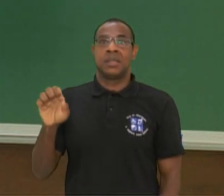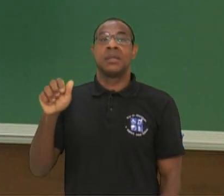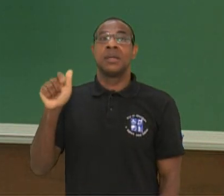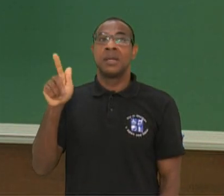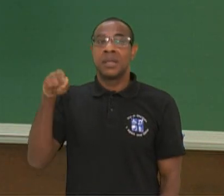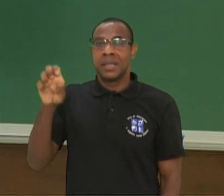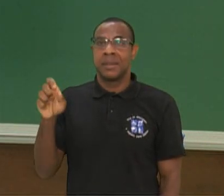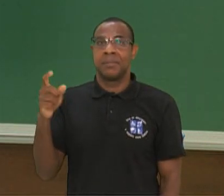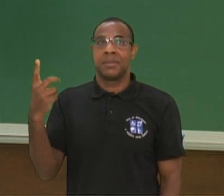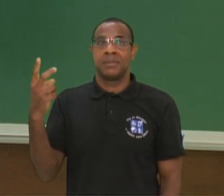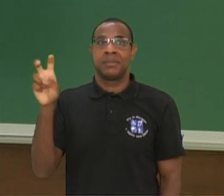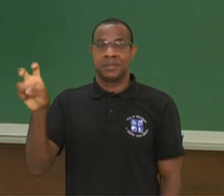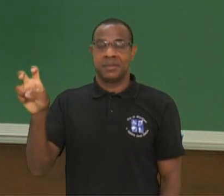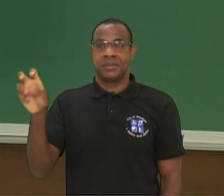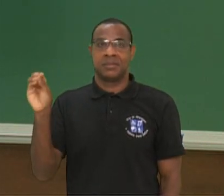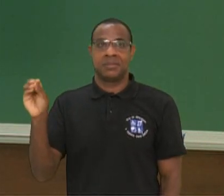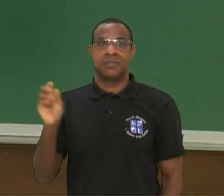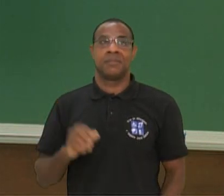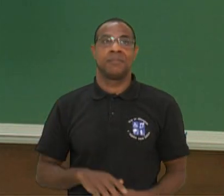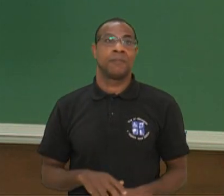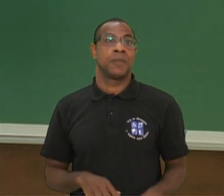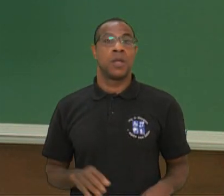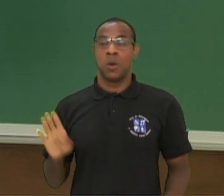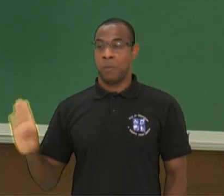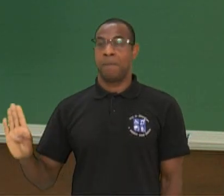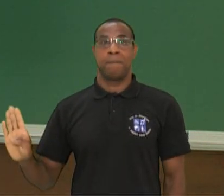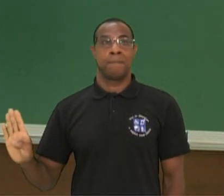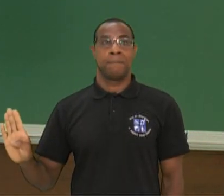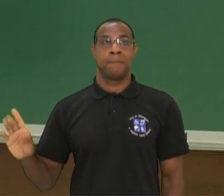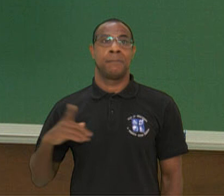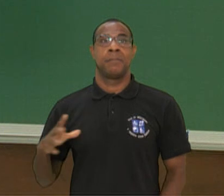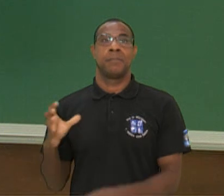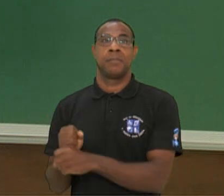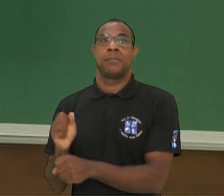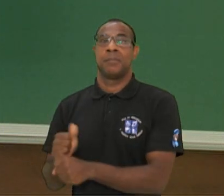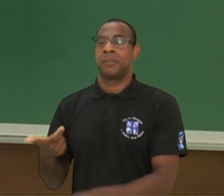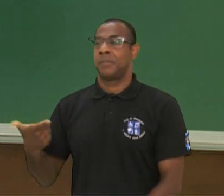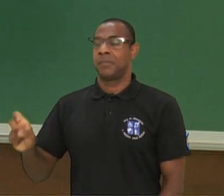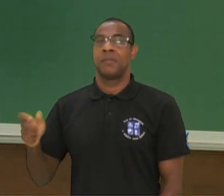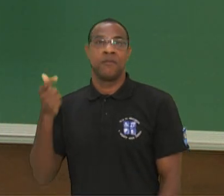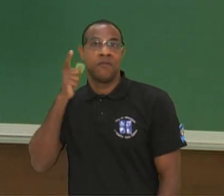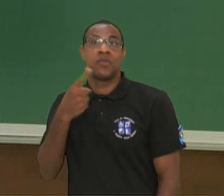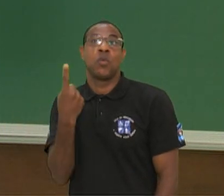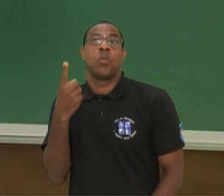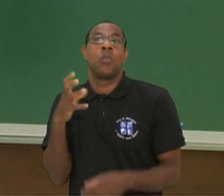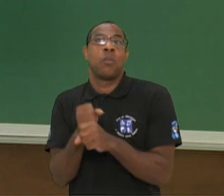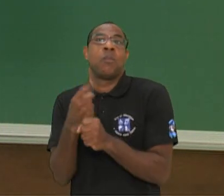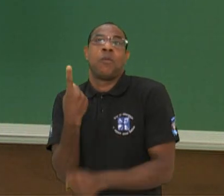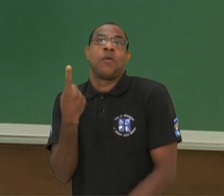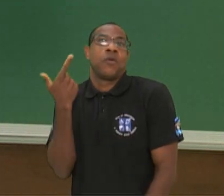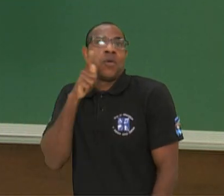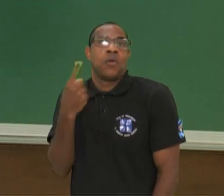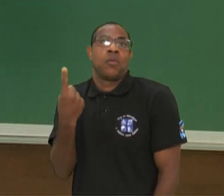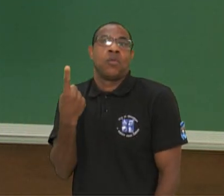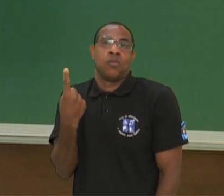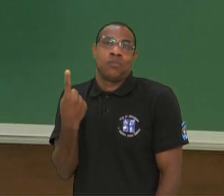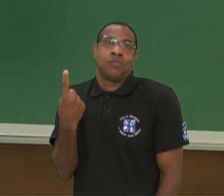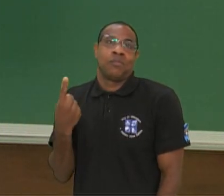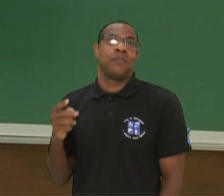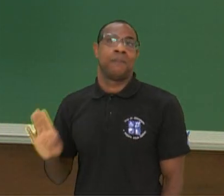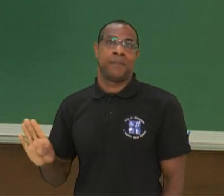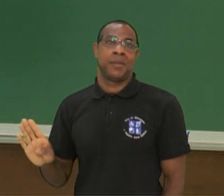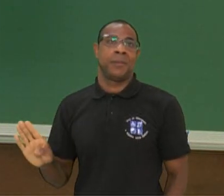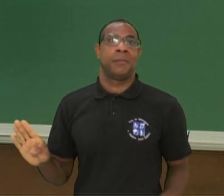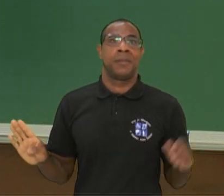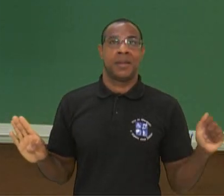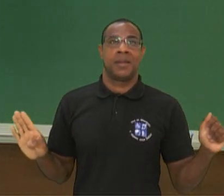pontuação. O jogador B está com apenas 15, significa que ele conquistou apenas um ponto, né? E a gente vai chamar isso de 15. Então,